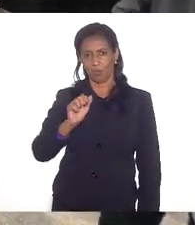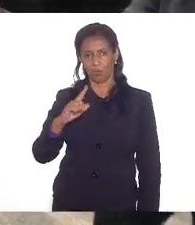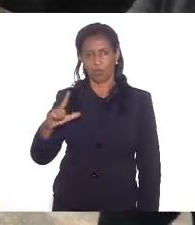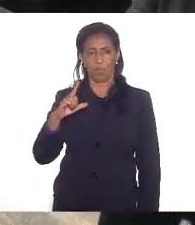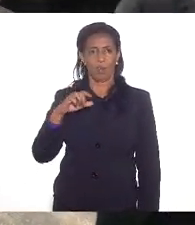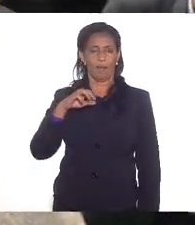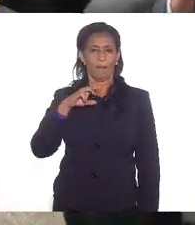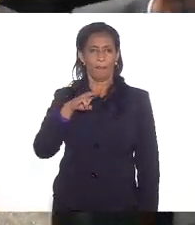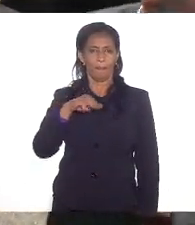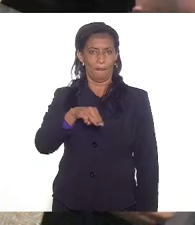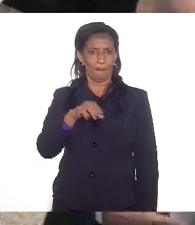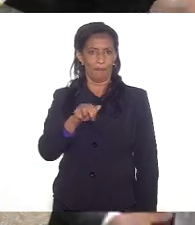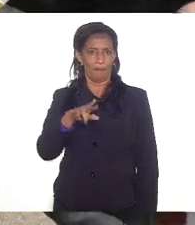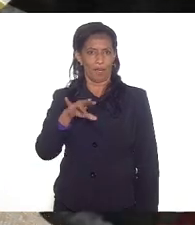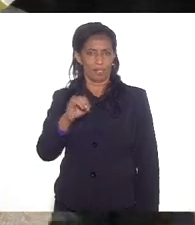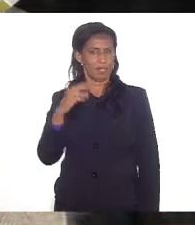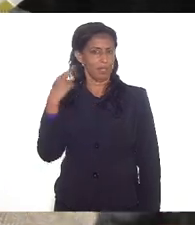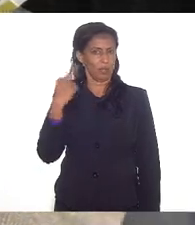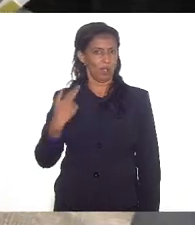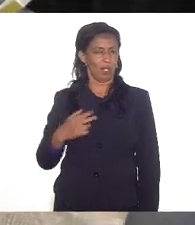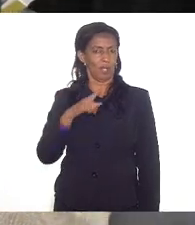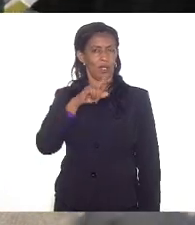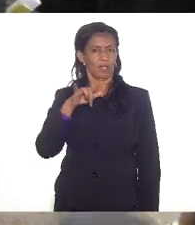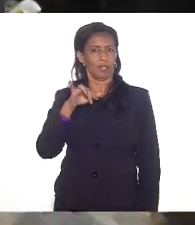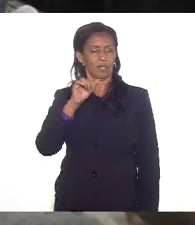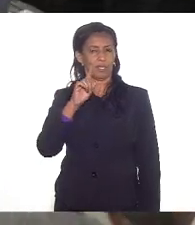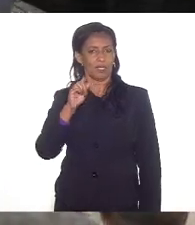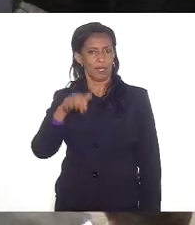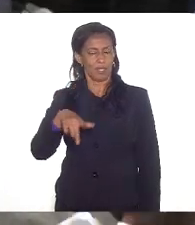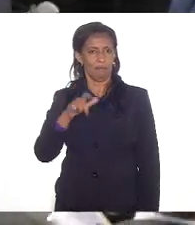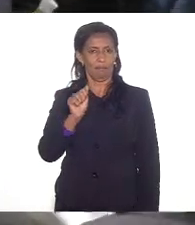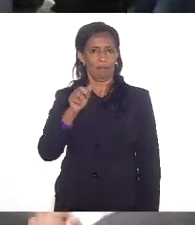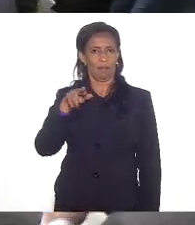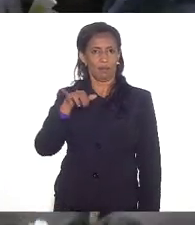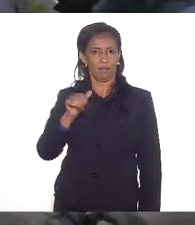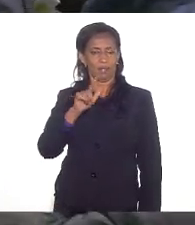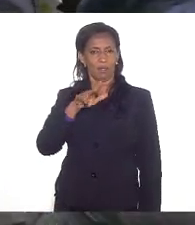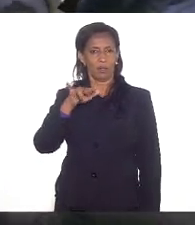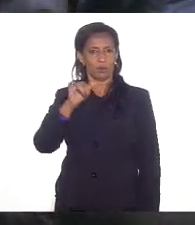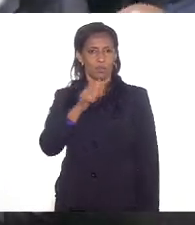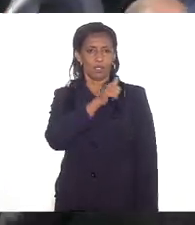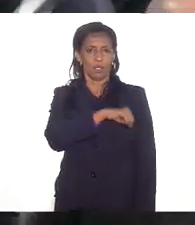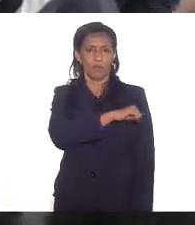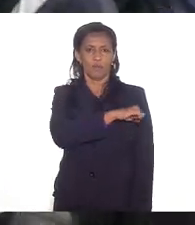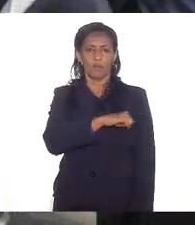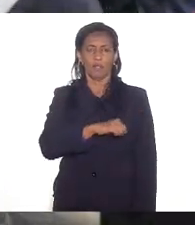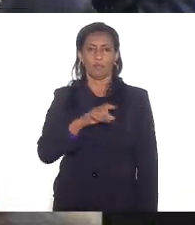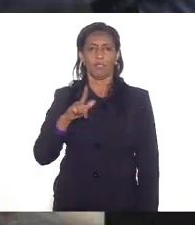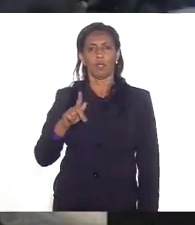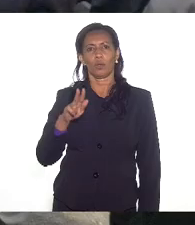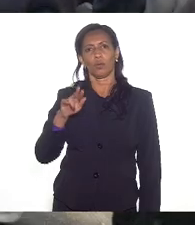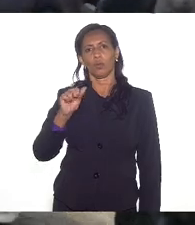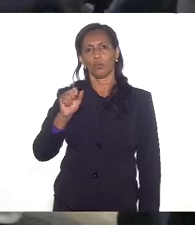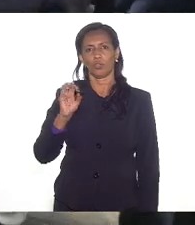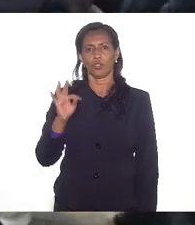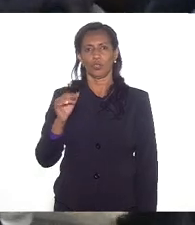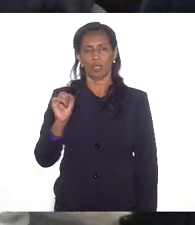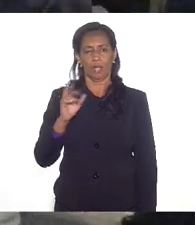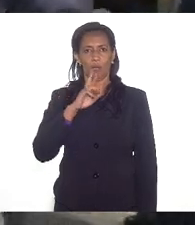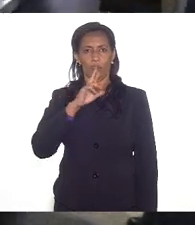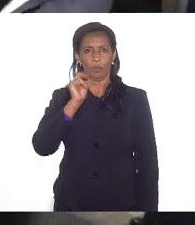Carlos Macedo Renata zeidan Adriana Lucinha enfermeira Gustavo